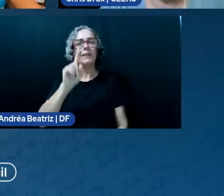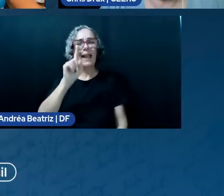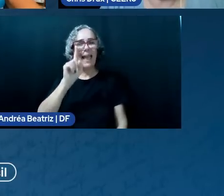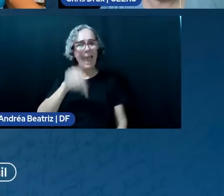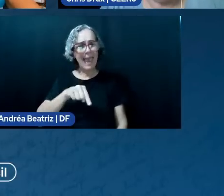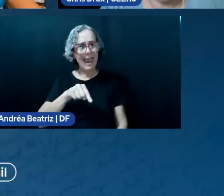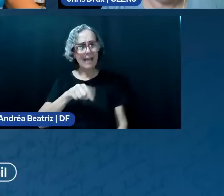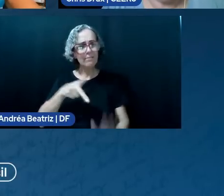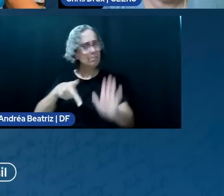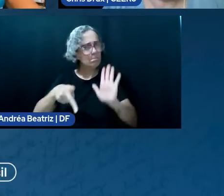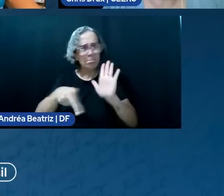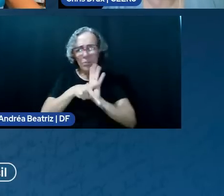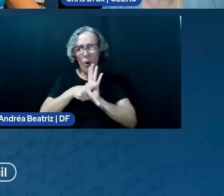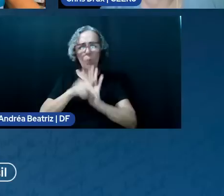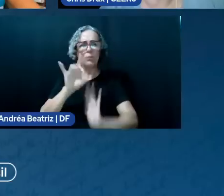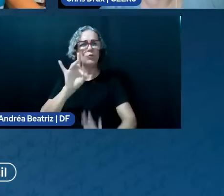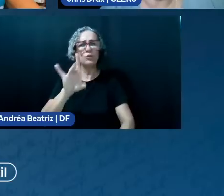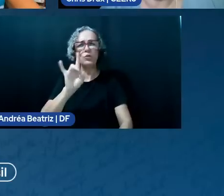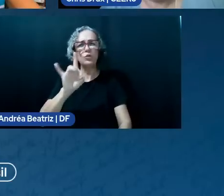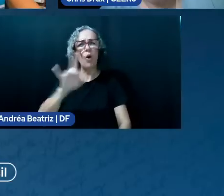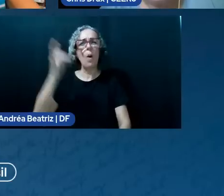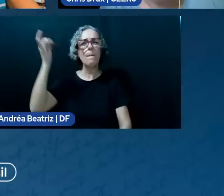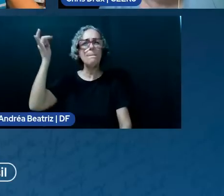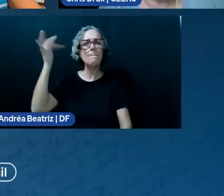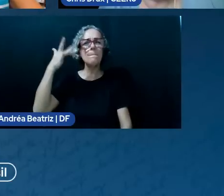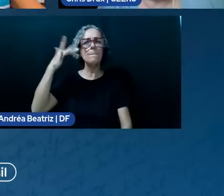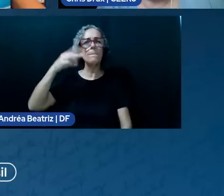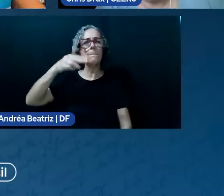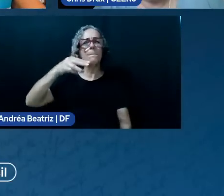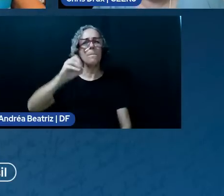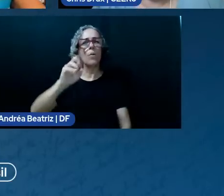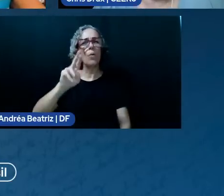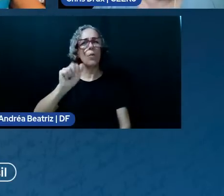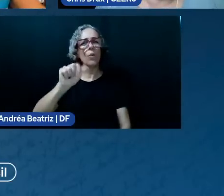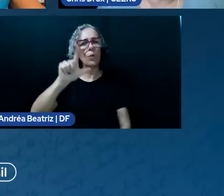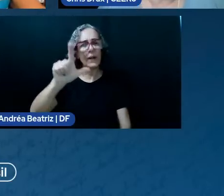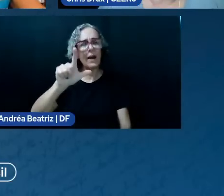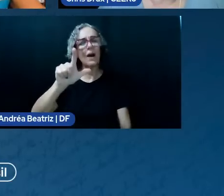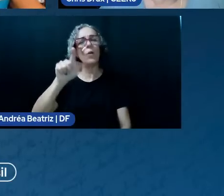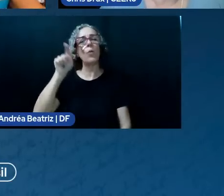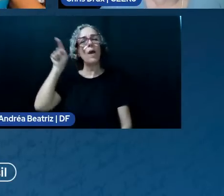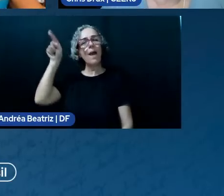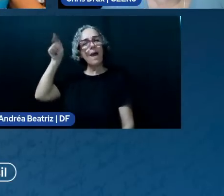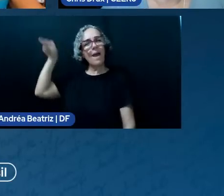moral a afeição que os espíritos votam a certas pessoas?